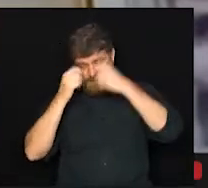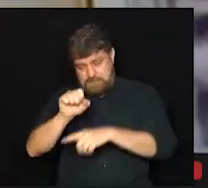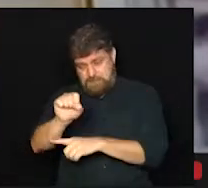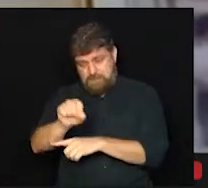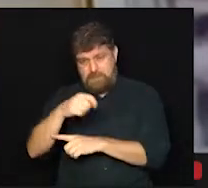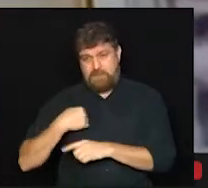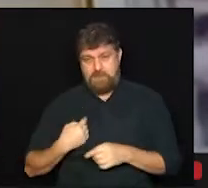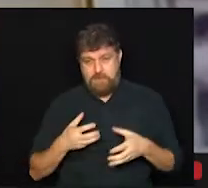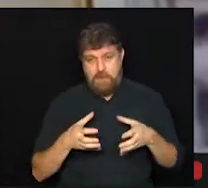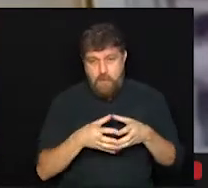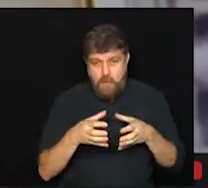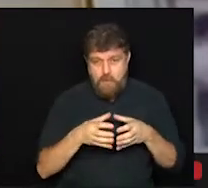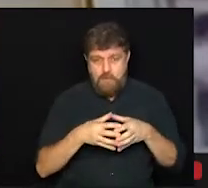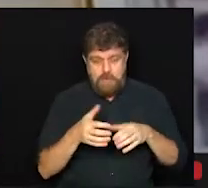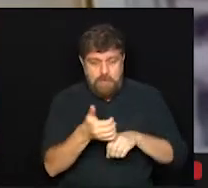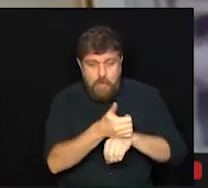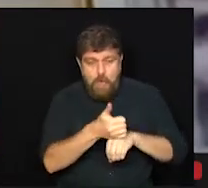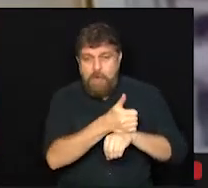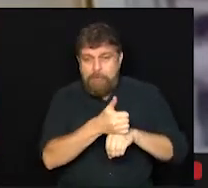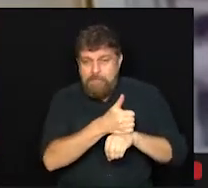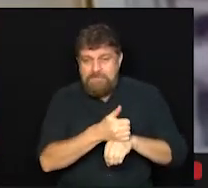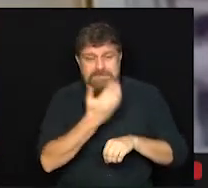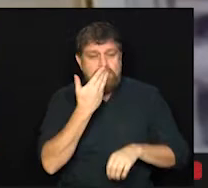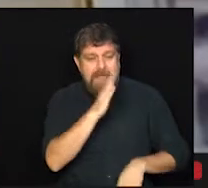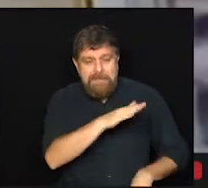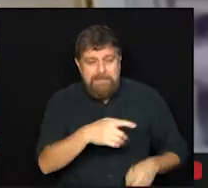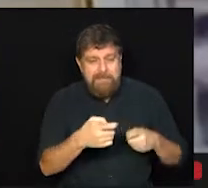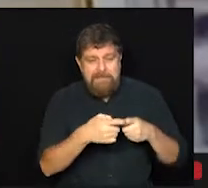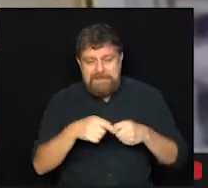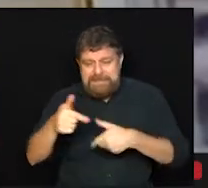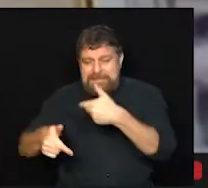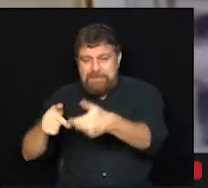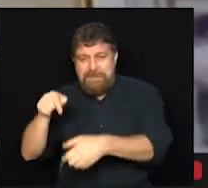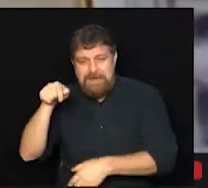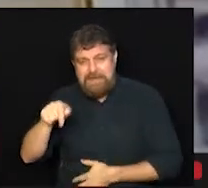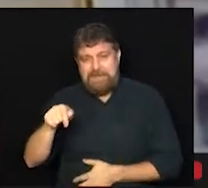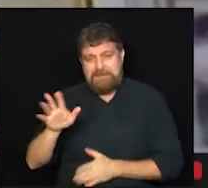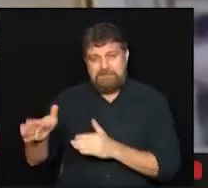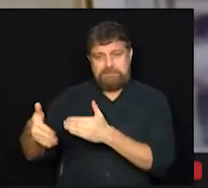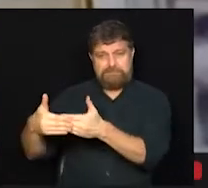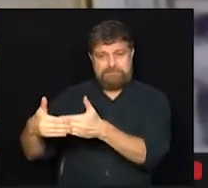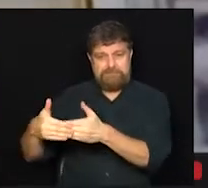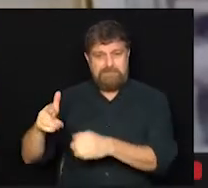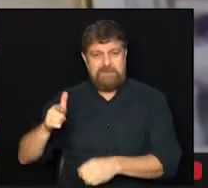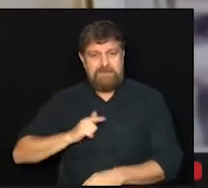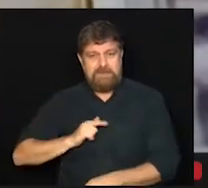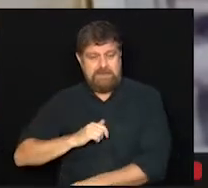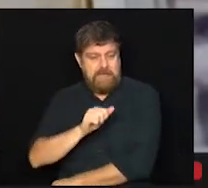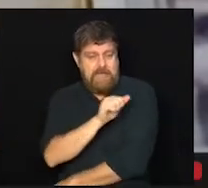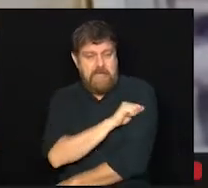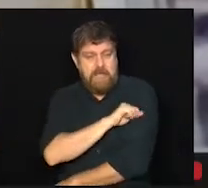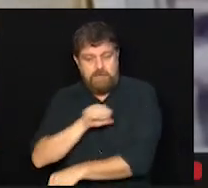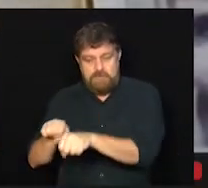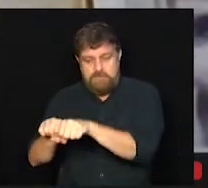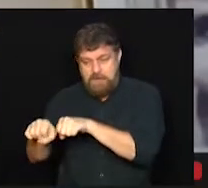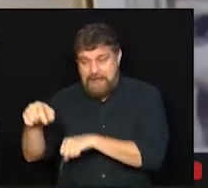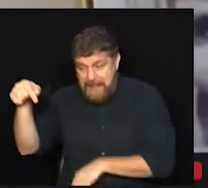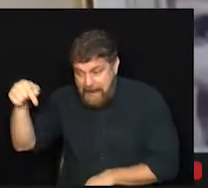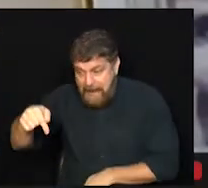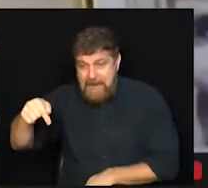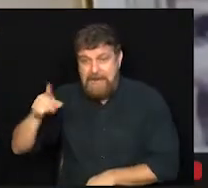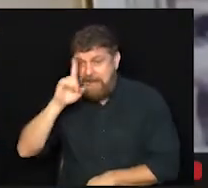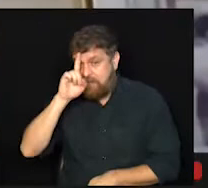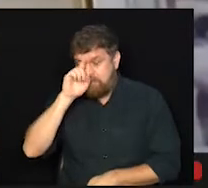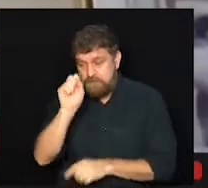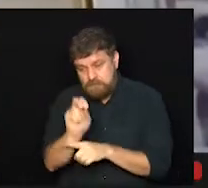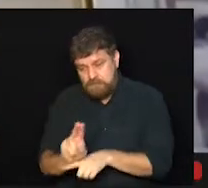nossa equipe de pediatria da Unicamp, que atua lá e, portanto, tem os residentes, os alunos sendo formados, mas não é isso. É porque,